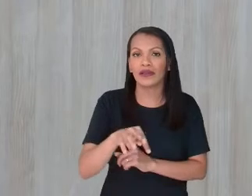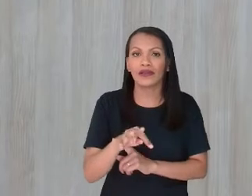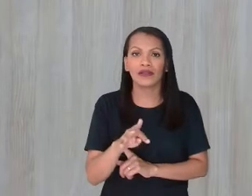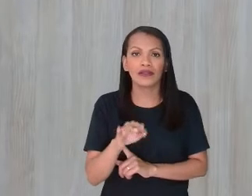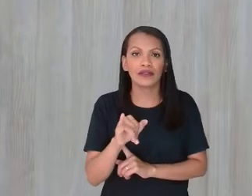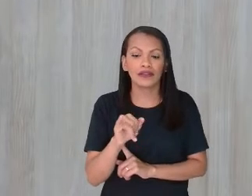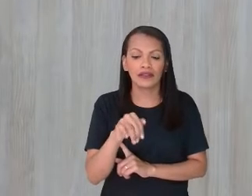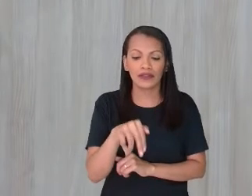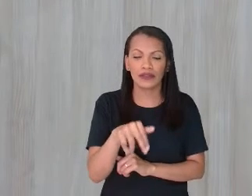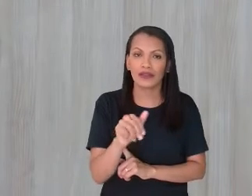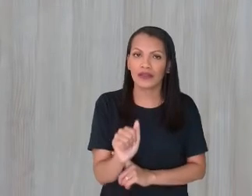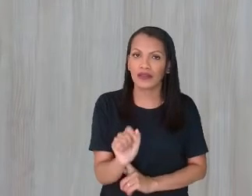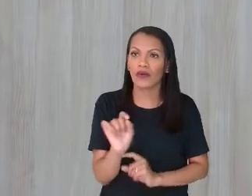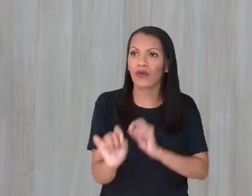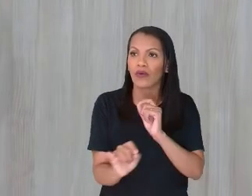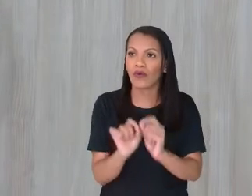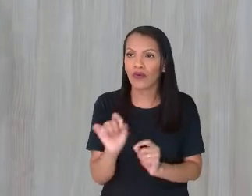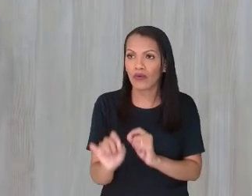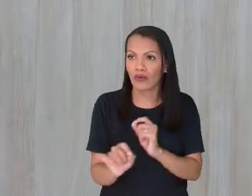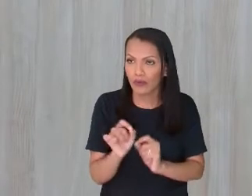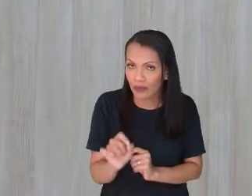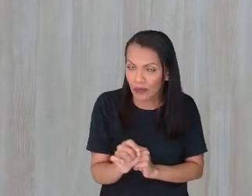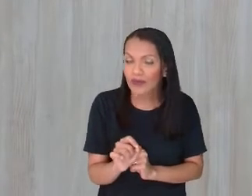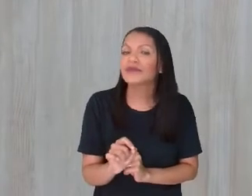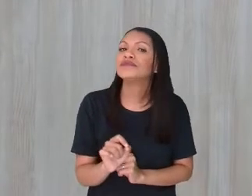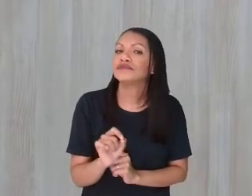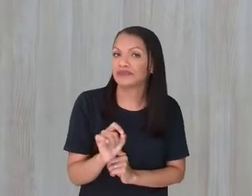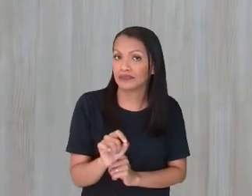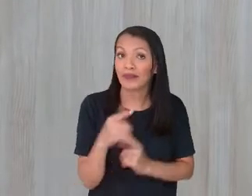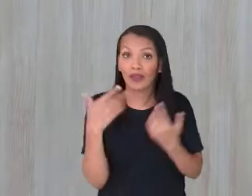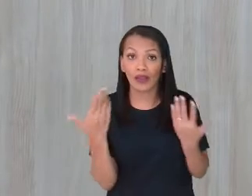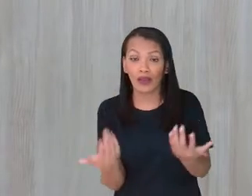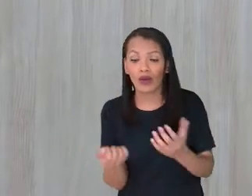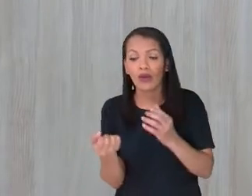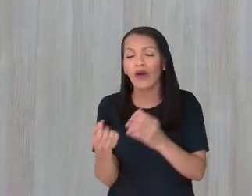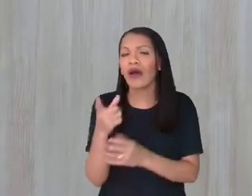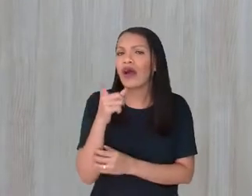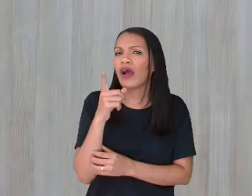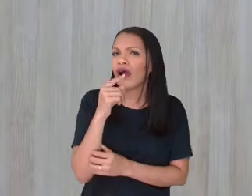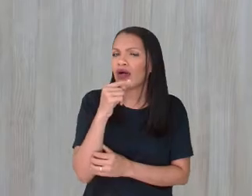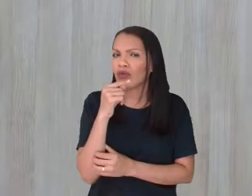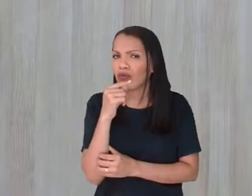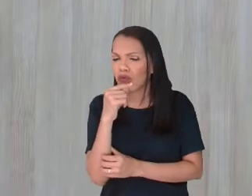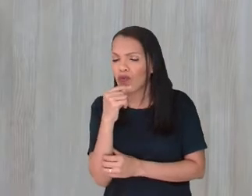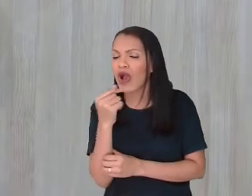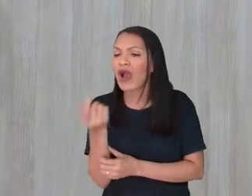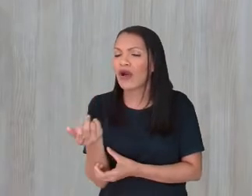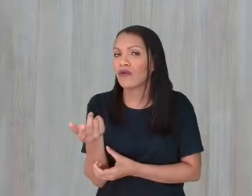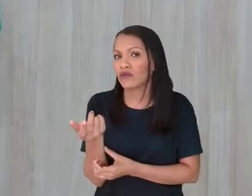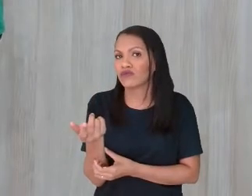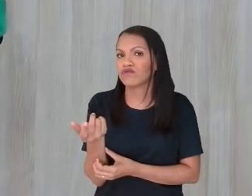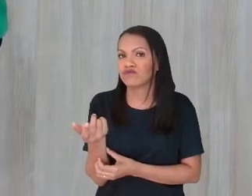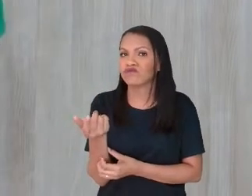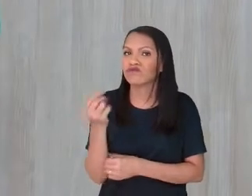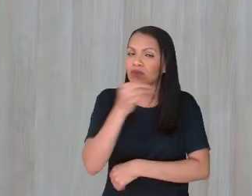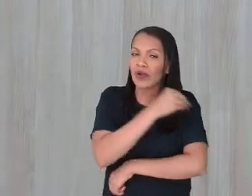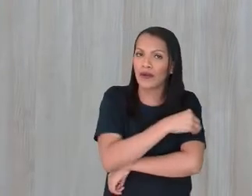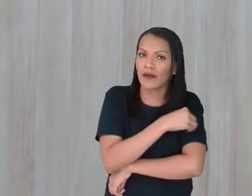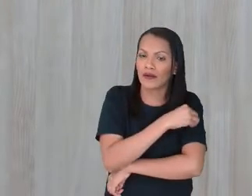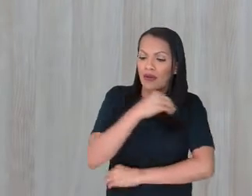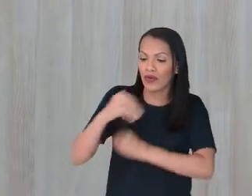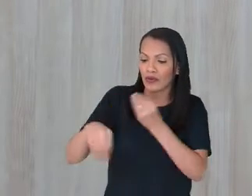ferve primeiro, que se aquece primeiro, que entra em ebulição primeiro, ele vai chegar aqui. E o outro, professora,